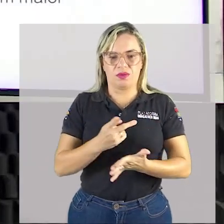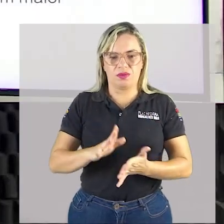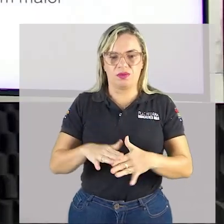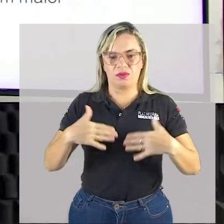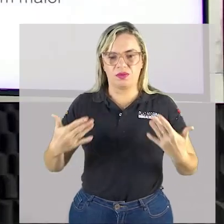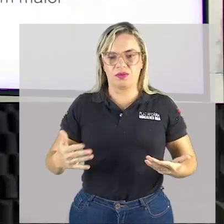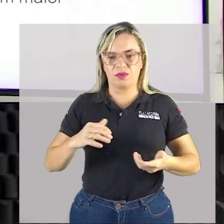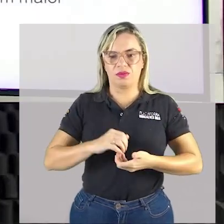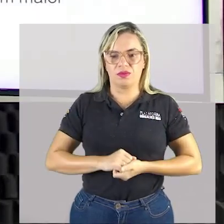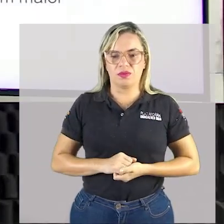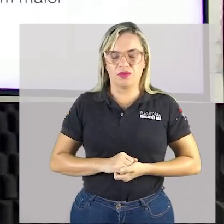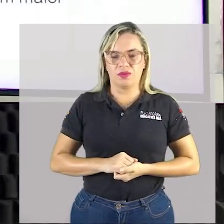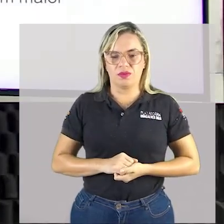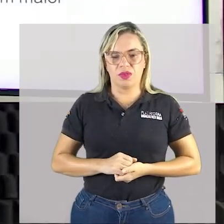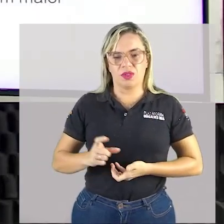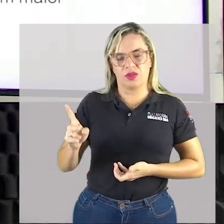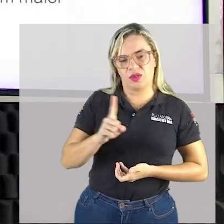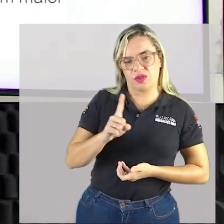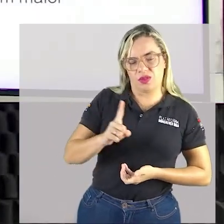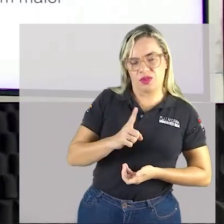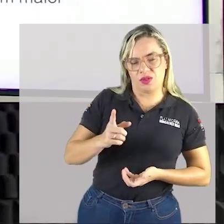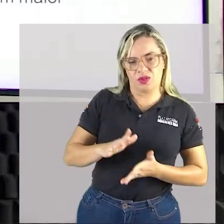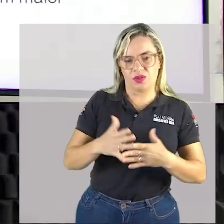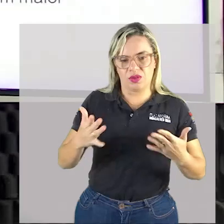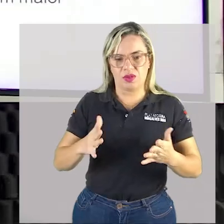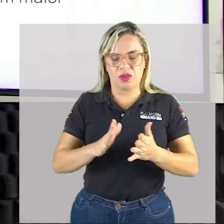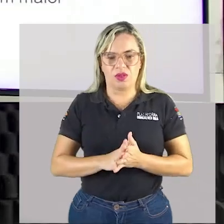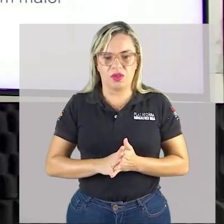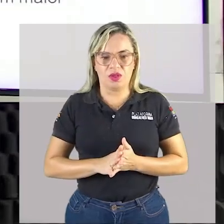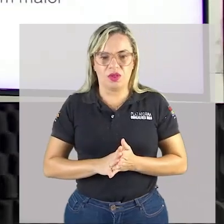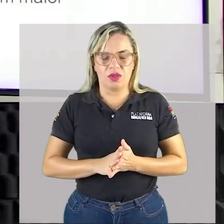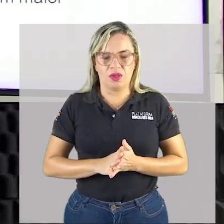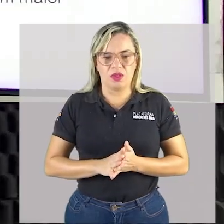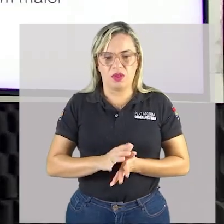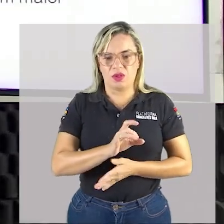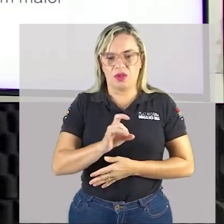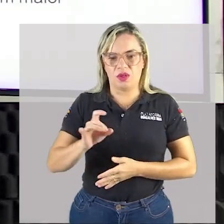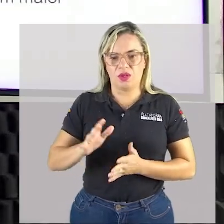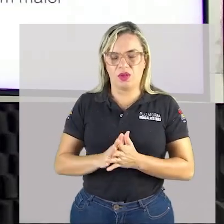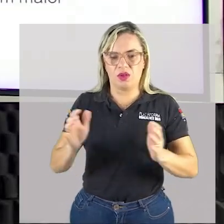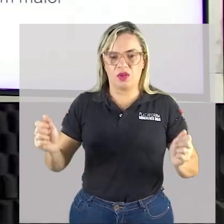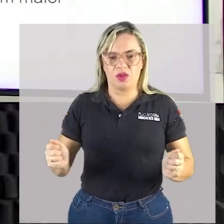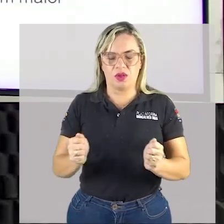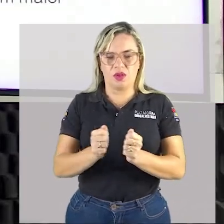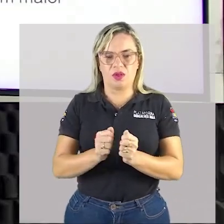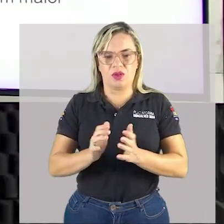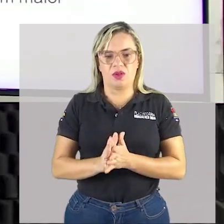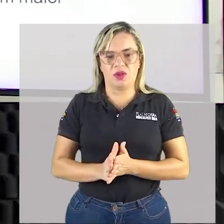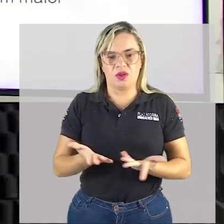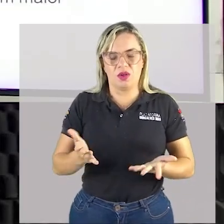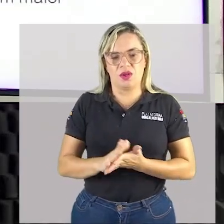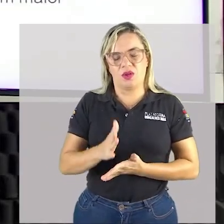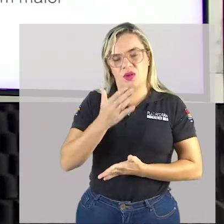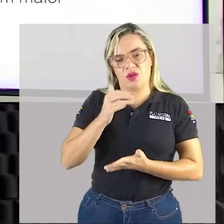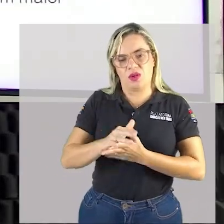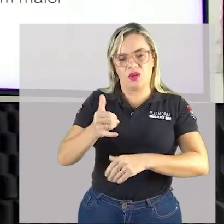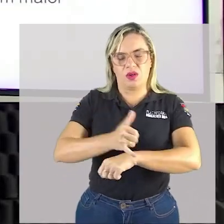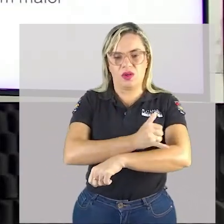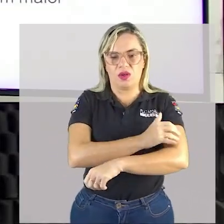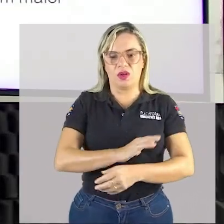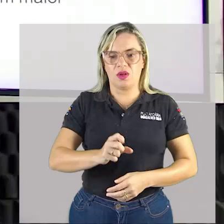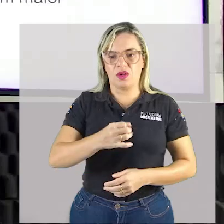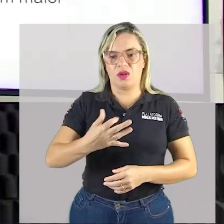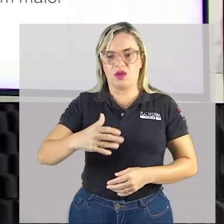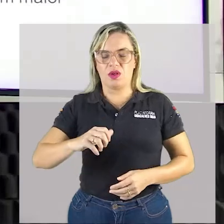errado. E não só cada coisa está errada, como a gente junta tudo. A gente consome muita gordura saturada,